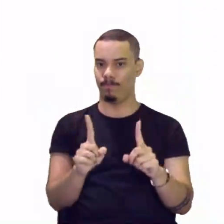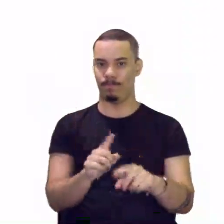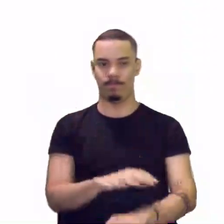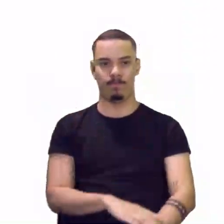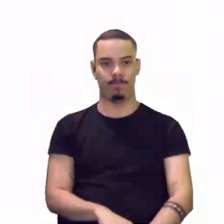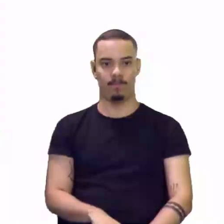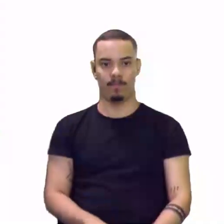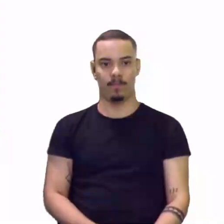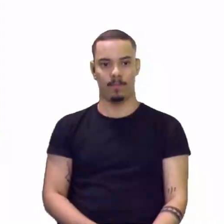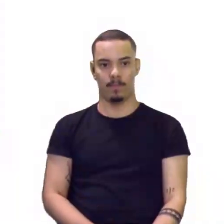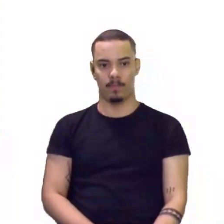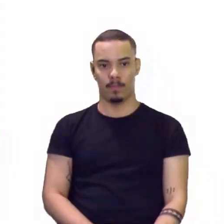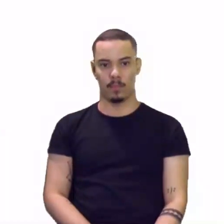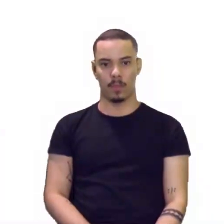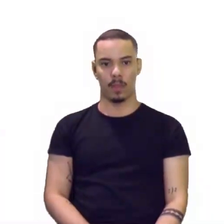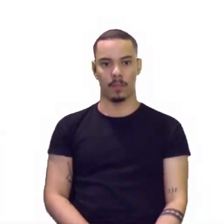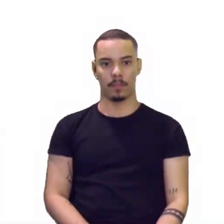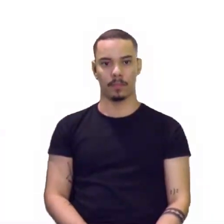lá.